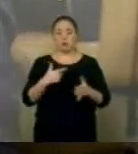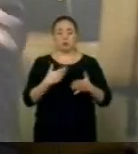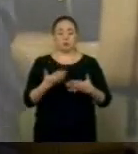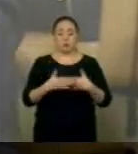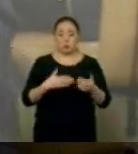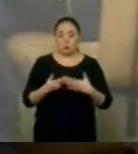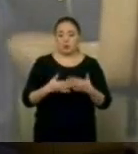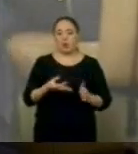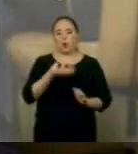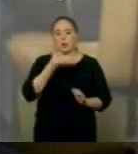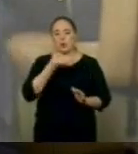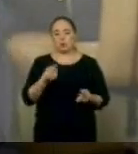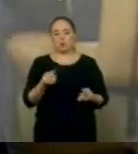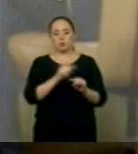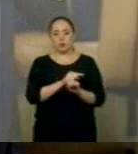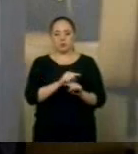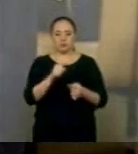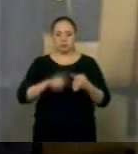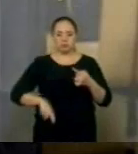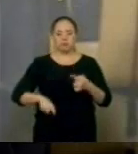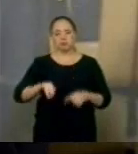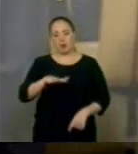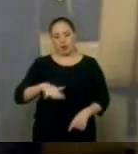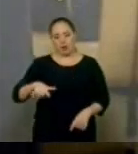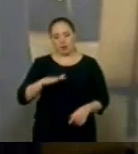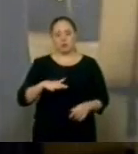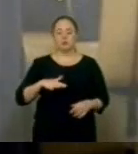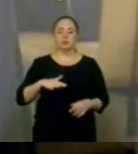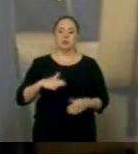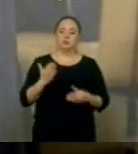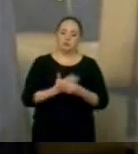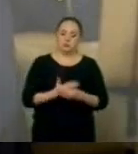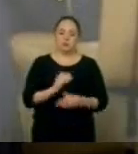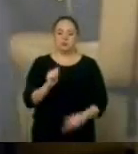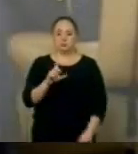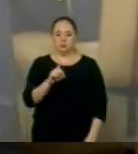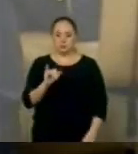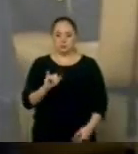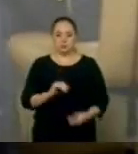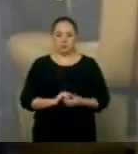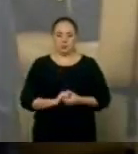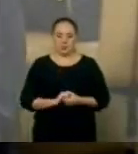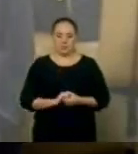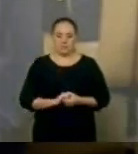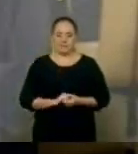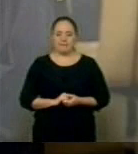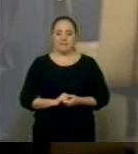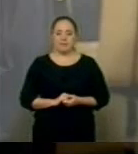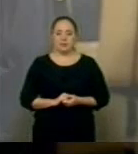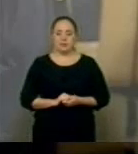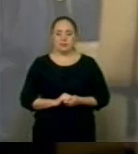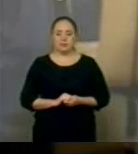qualquer manifestação contrária ou dissonante no âmbito desse processo, dessa ação direta de inconstitucionalidade. E aqui, senhores